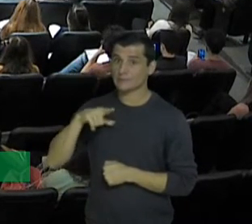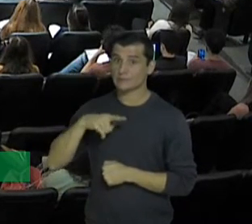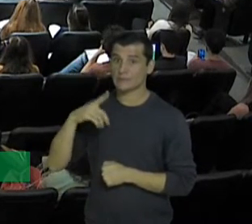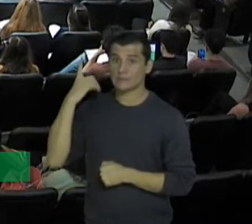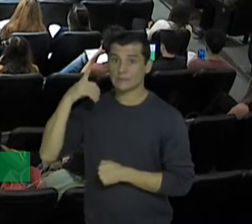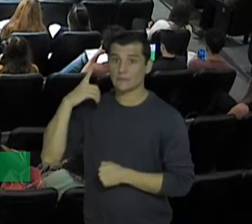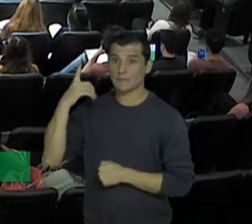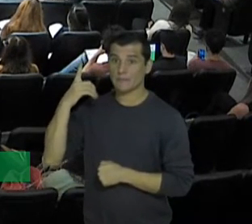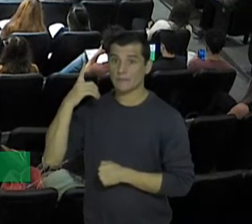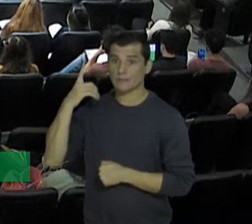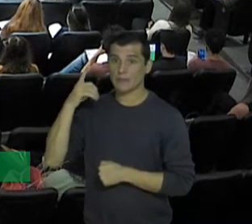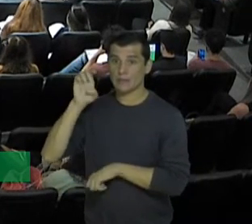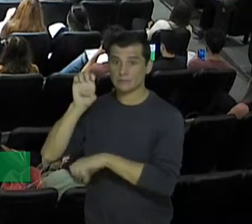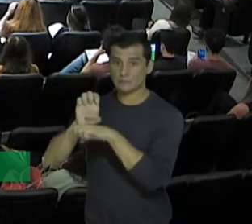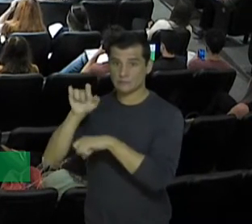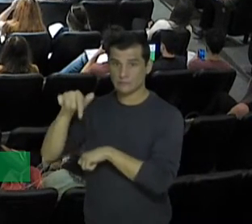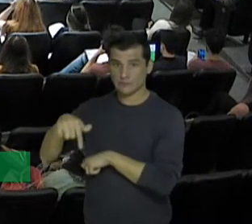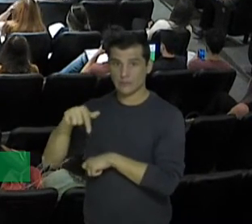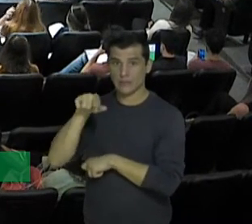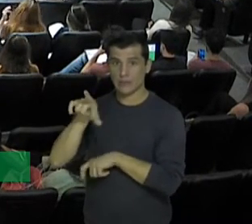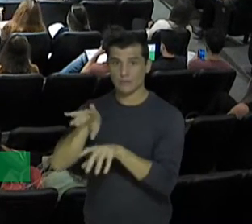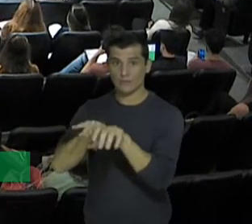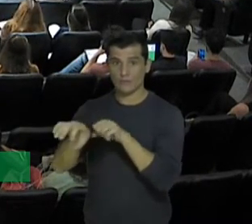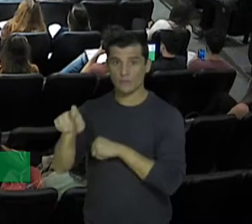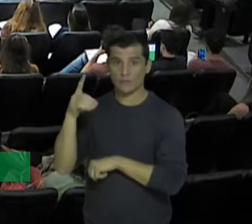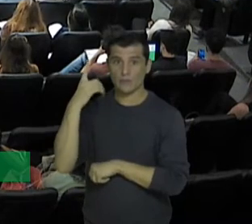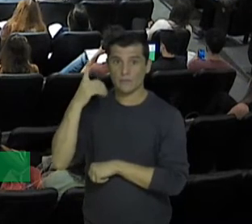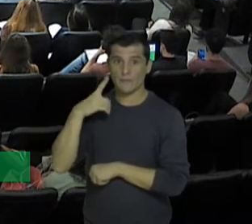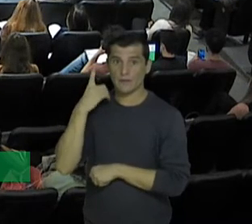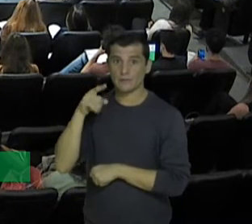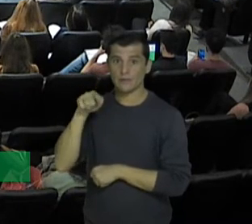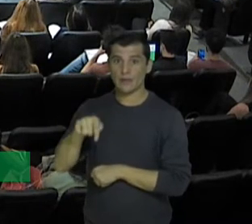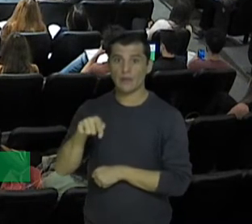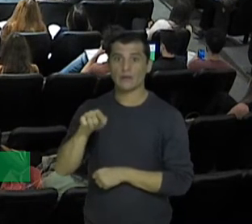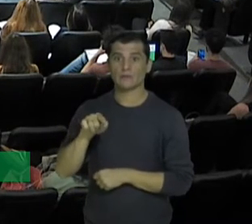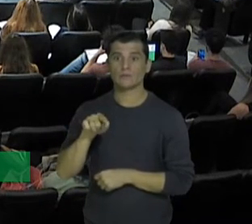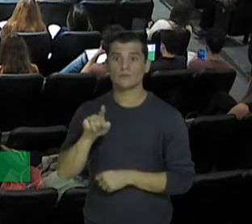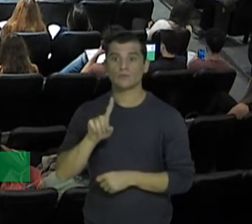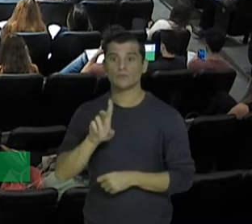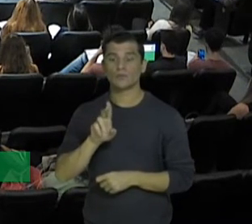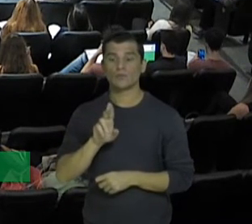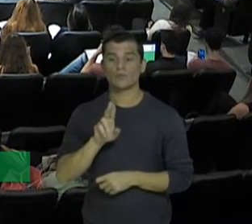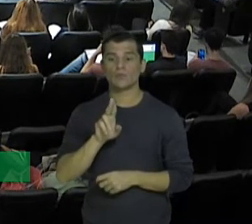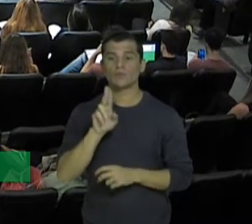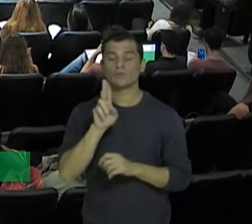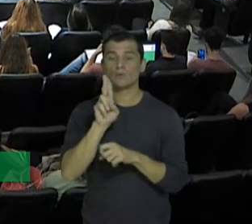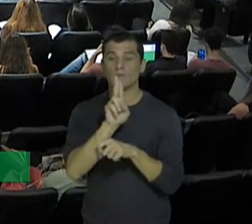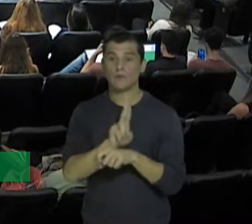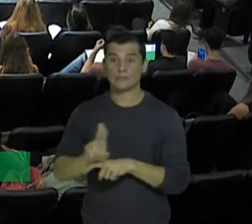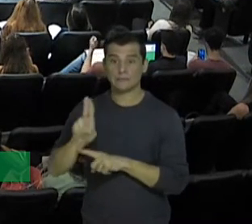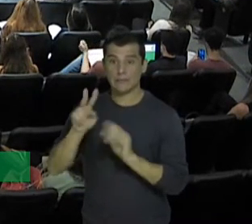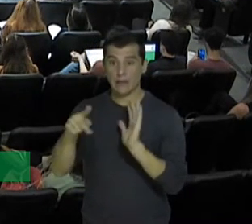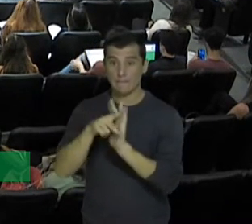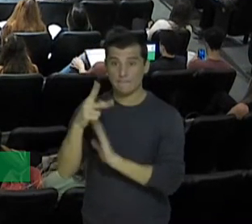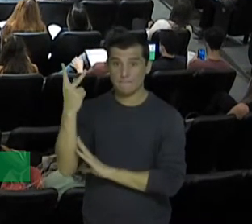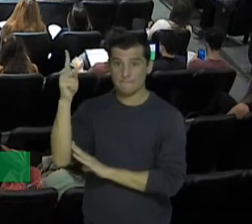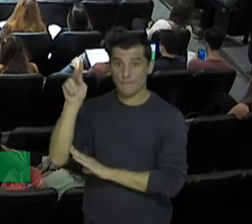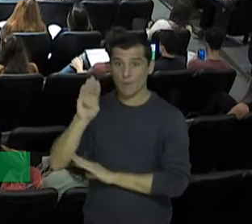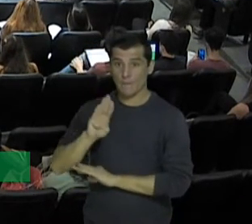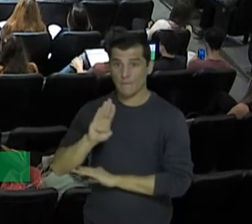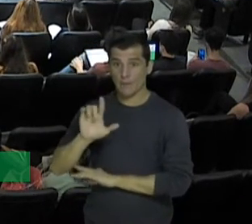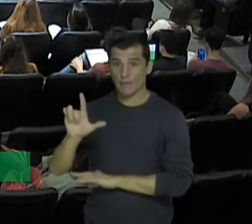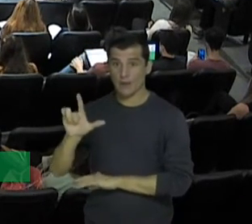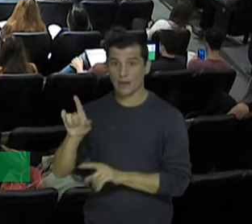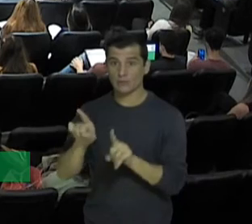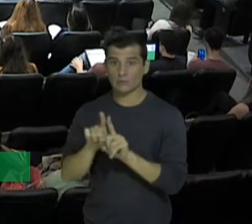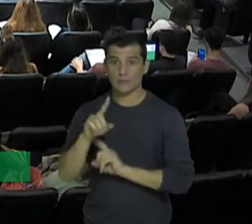em direito e pós-graduado em processo civil ambas pela Universidade Regional de Blumenau é especialista em direito pela Universidade